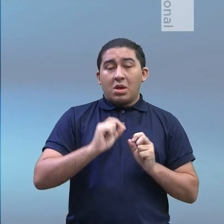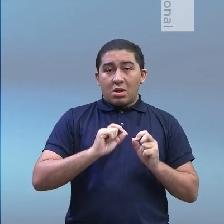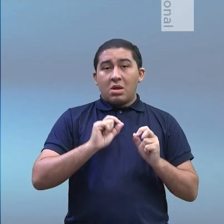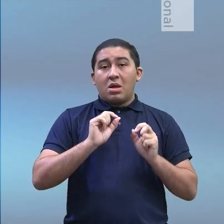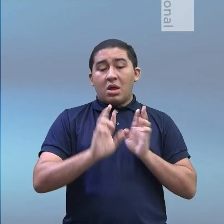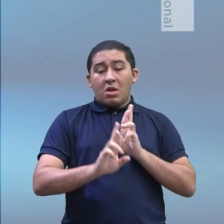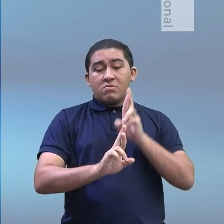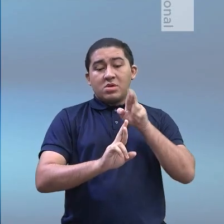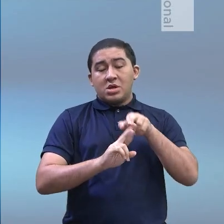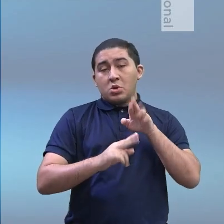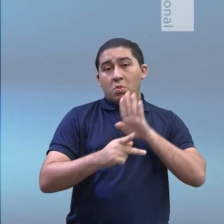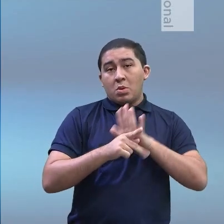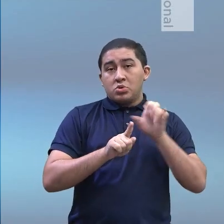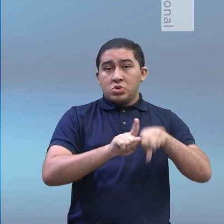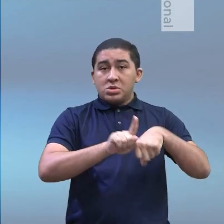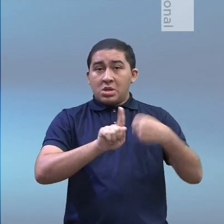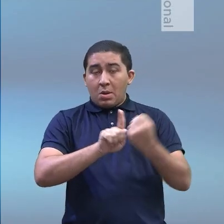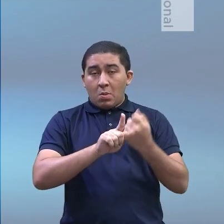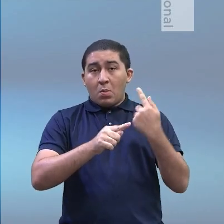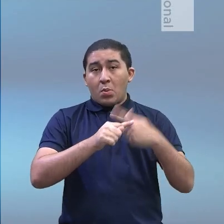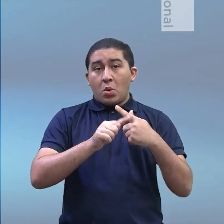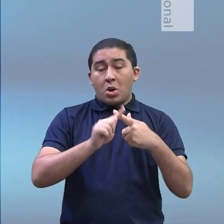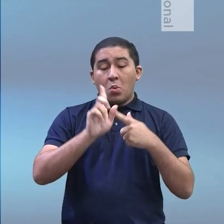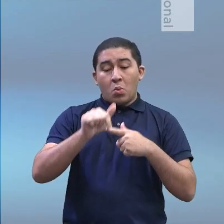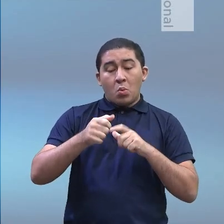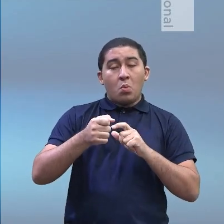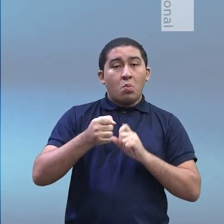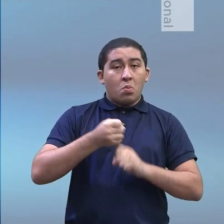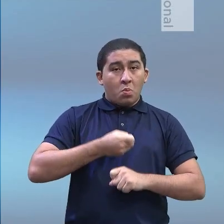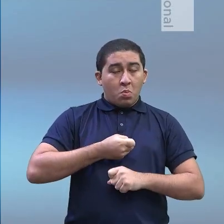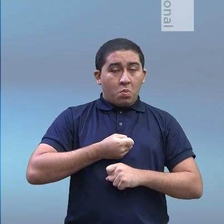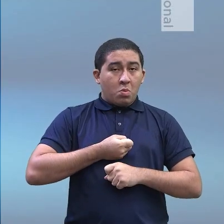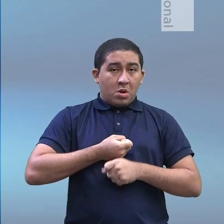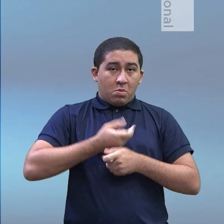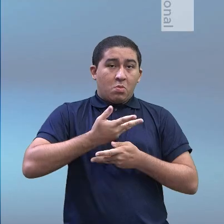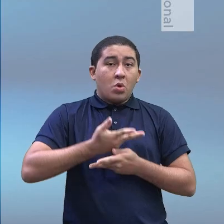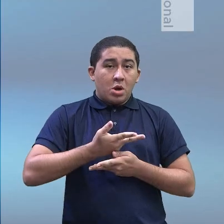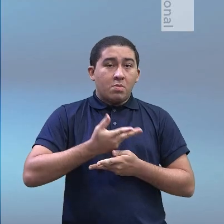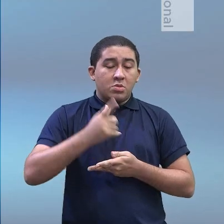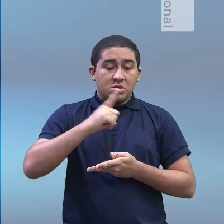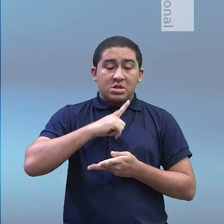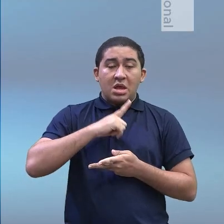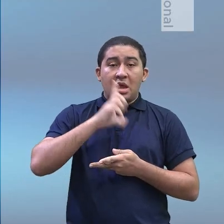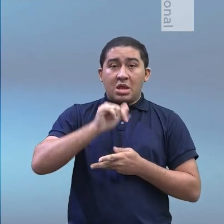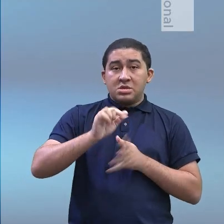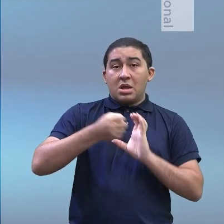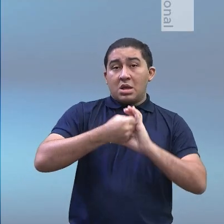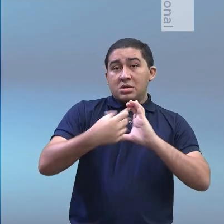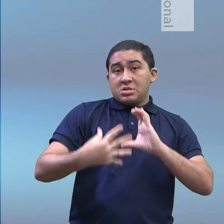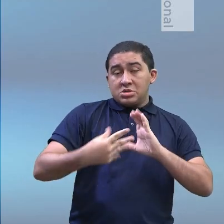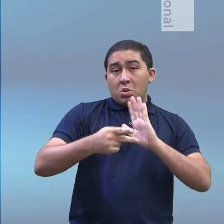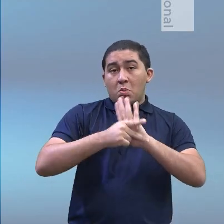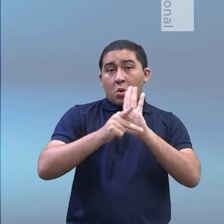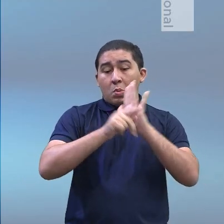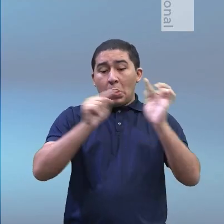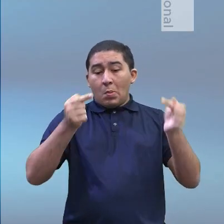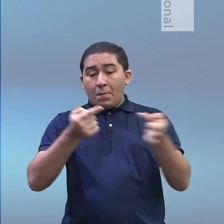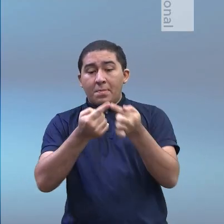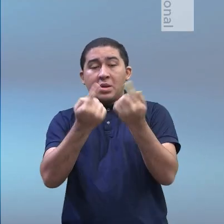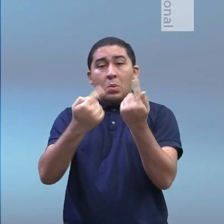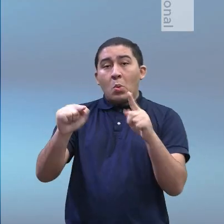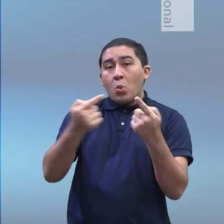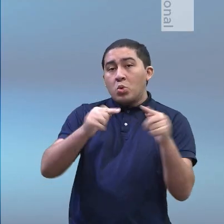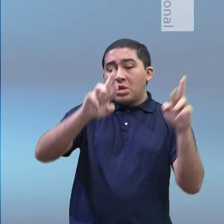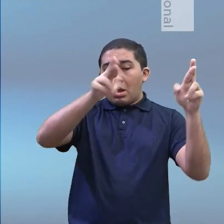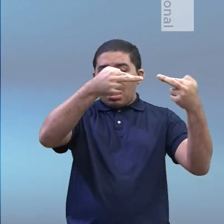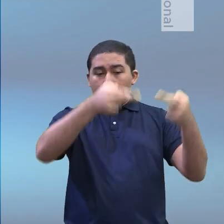social, porque o poema, ele tem essa característica do lirismo, né? Então, e o traço social aí que ele